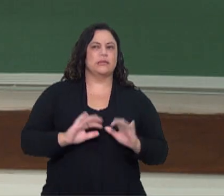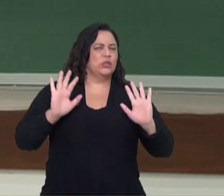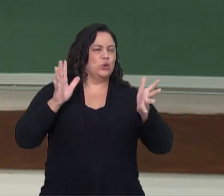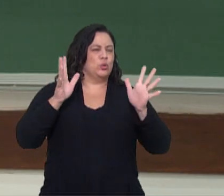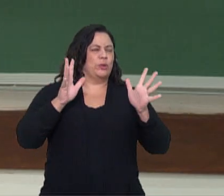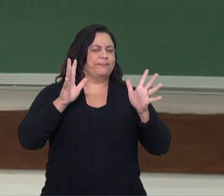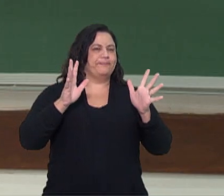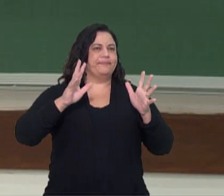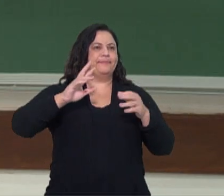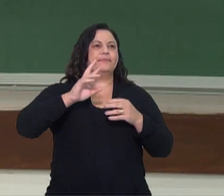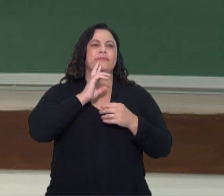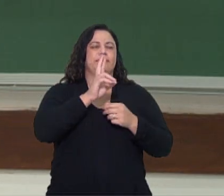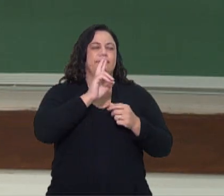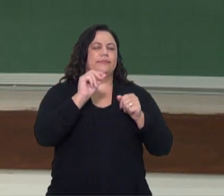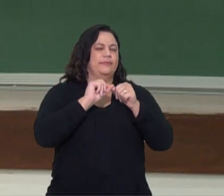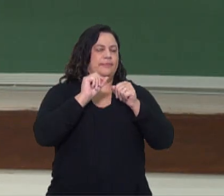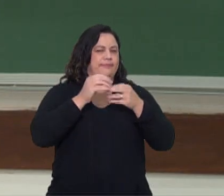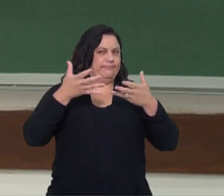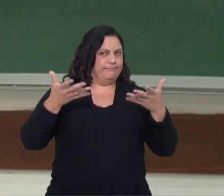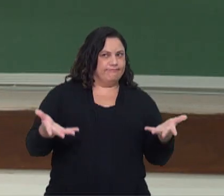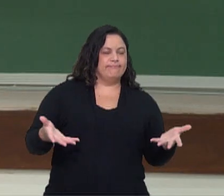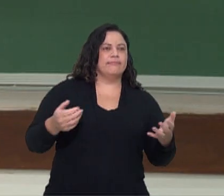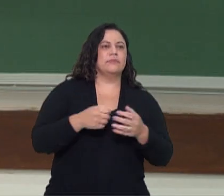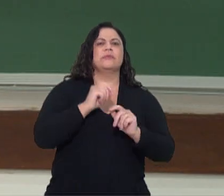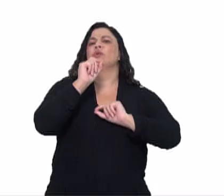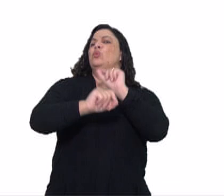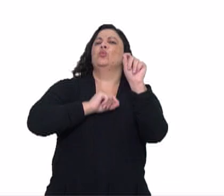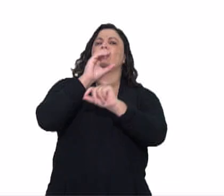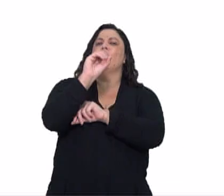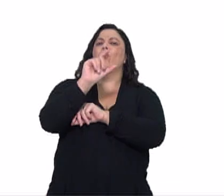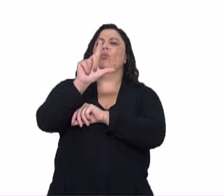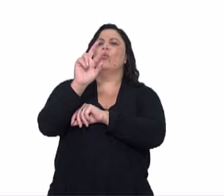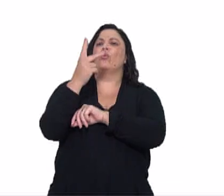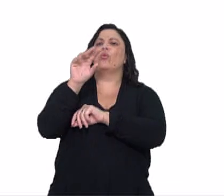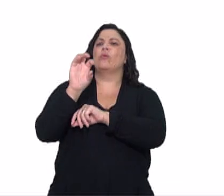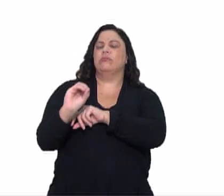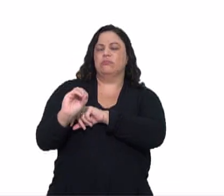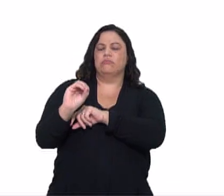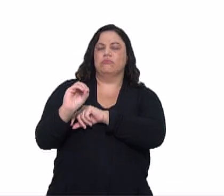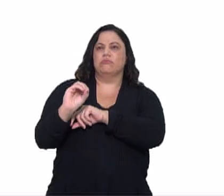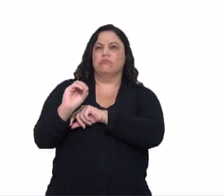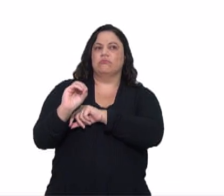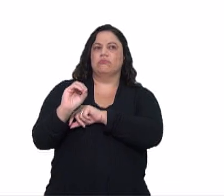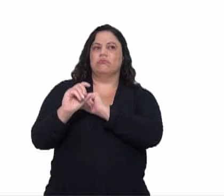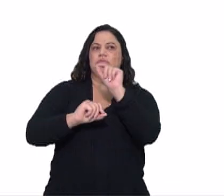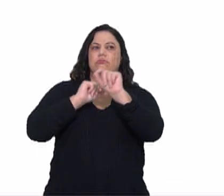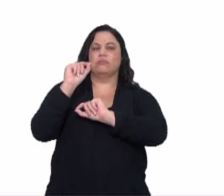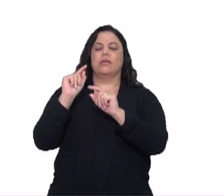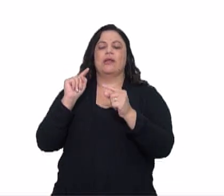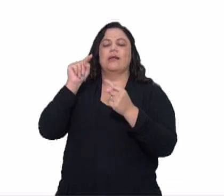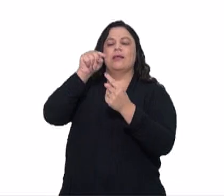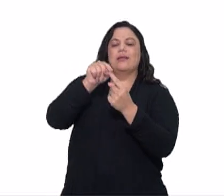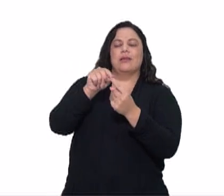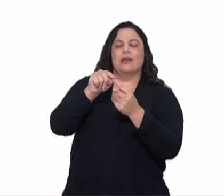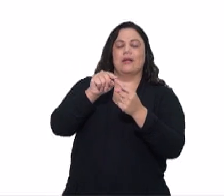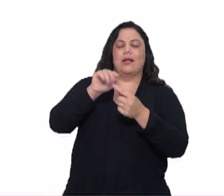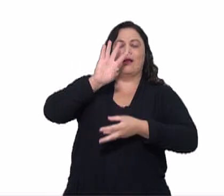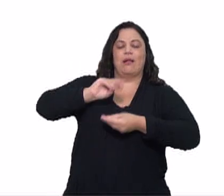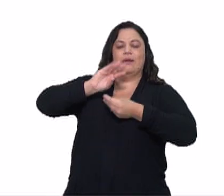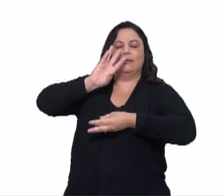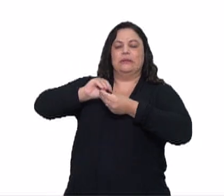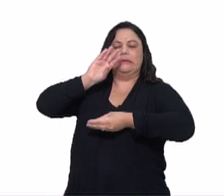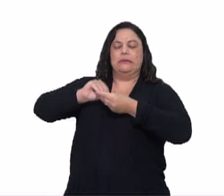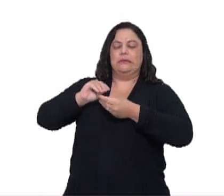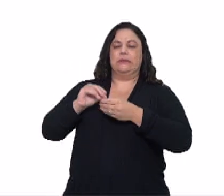Fizeram? Então, qual que é a função do olho? A função do olho é destacar e antecipar para o leitor, resumidamente,